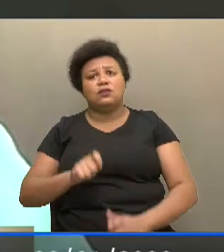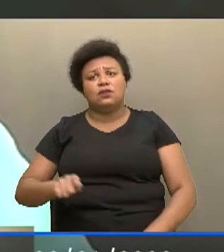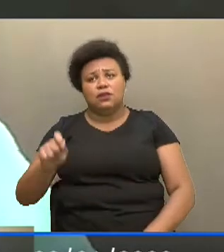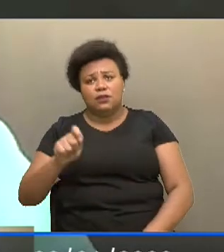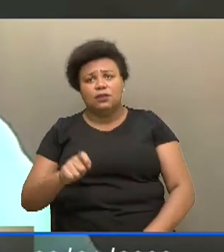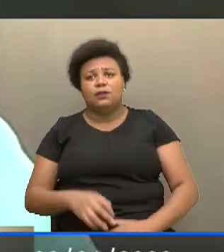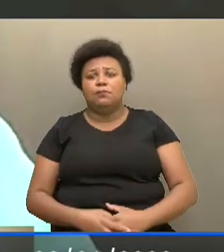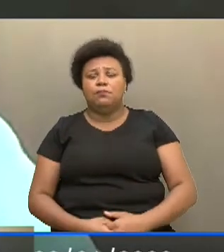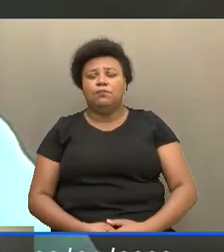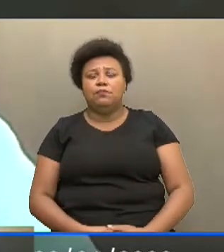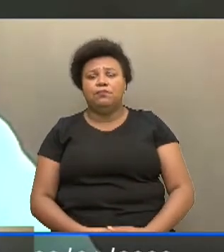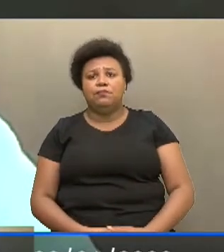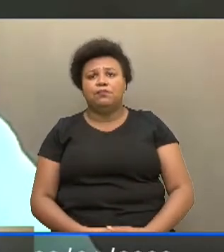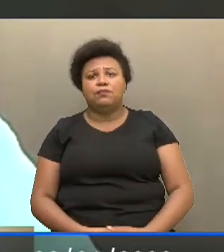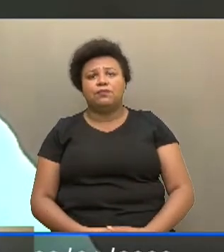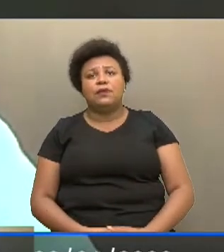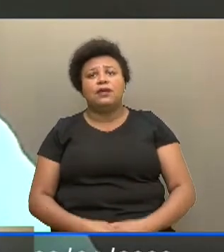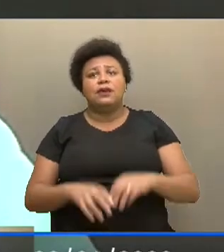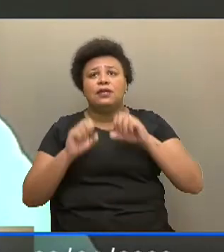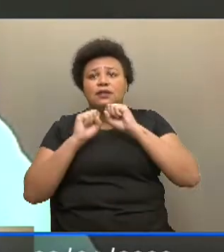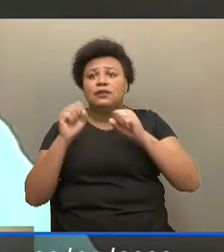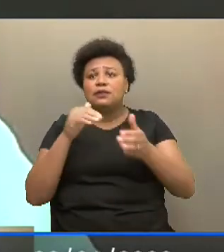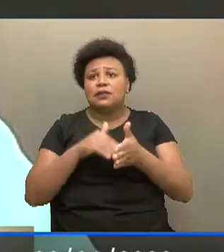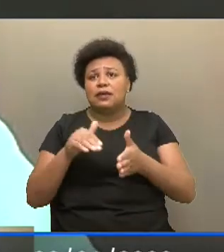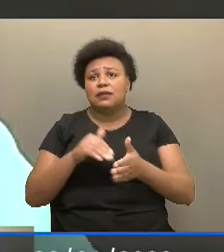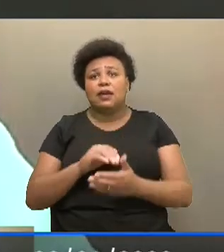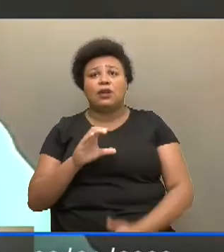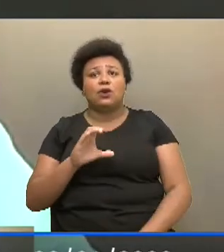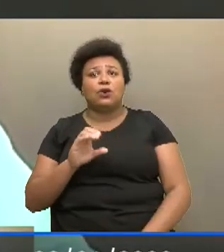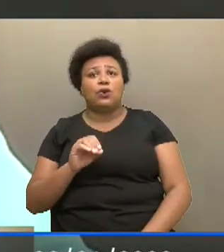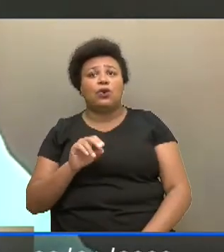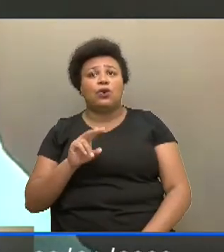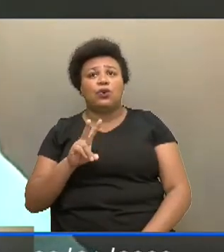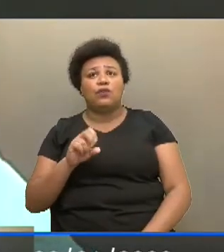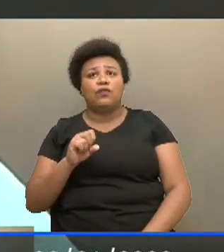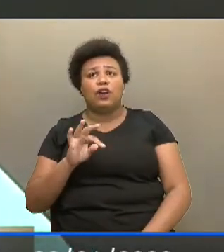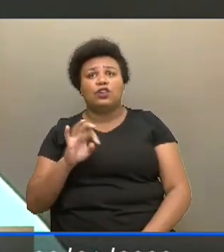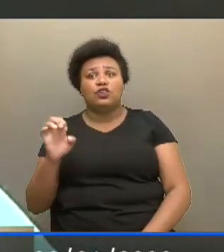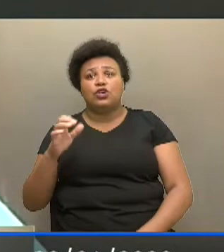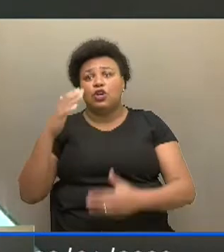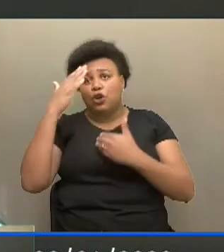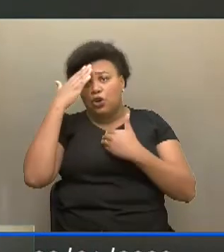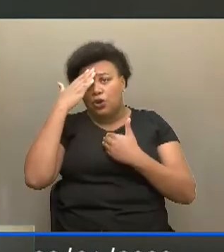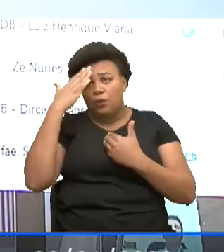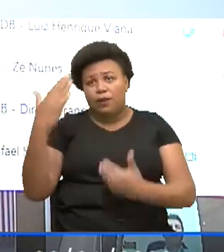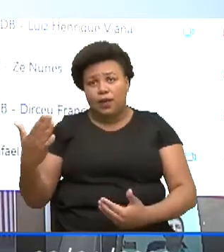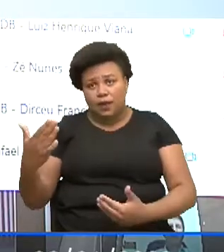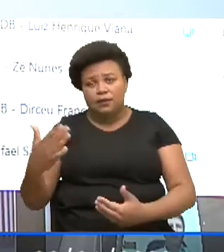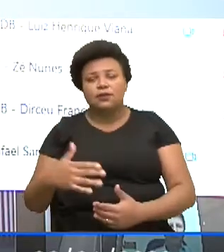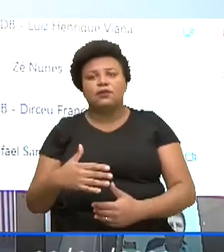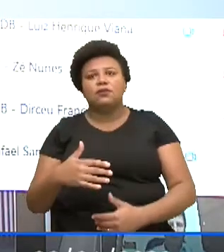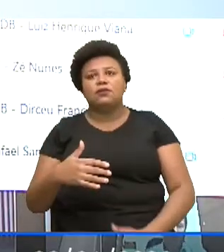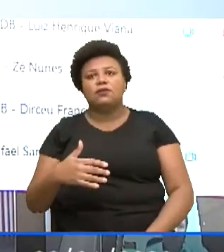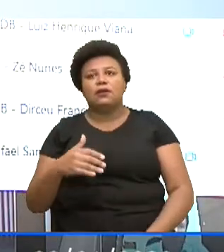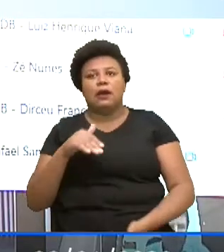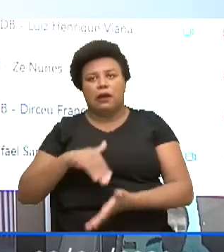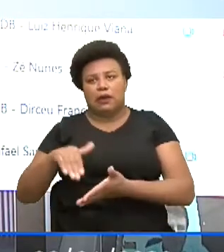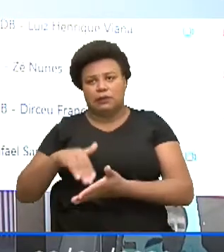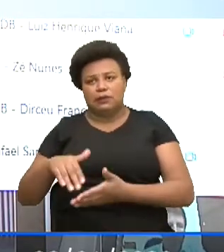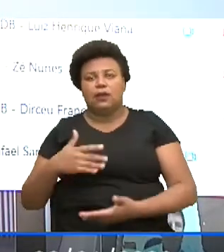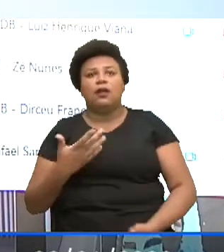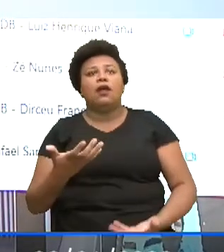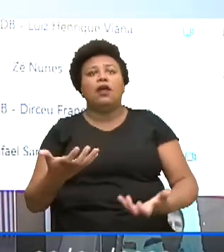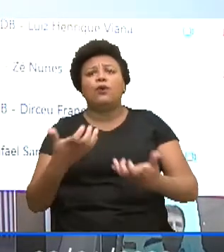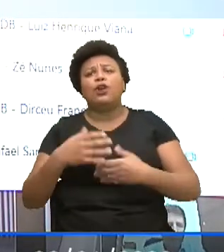Sindilat. Secretário Kovat Filho. Obrigado, secretária Rita. Só cumprimentar